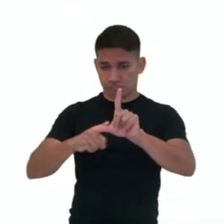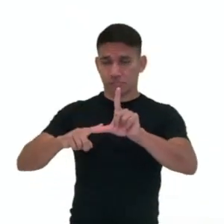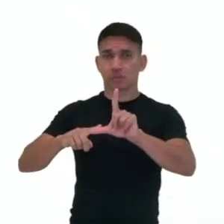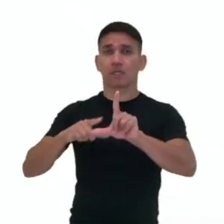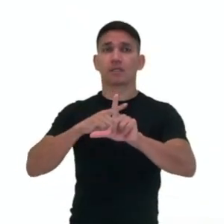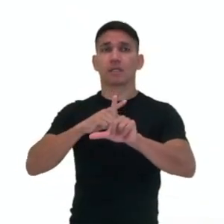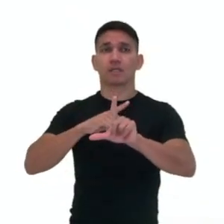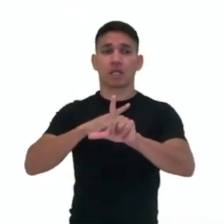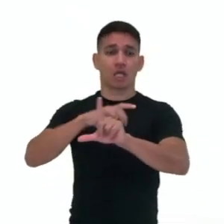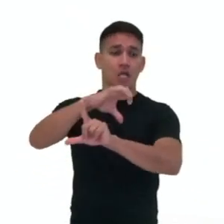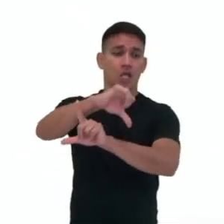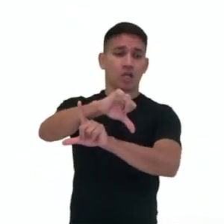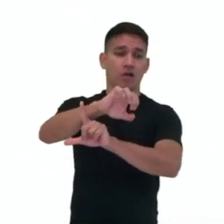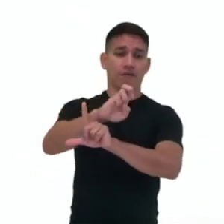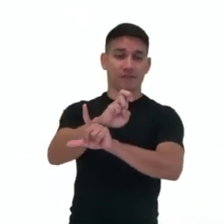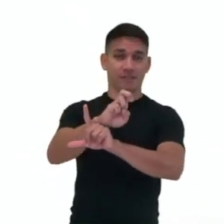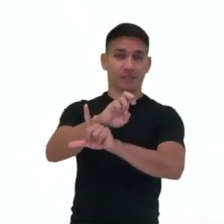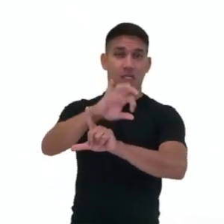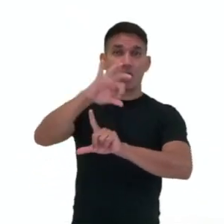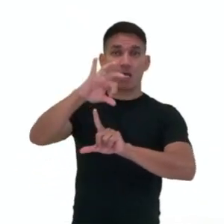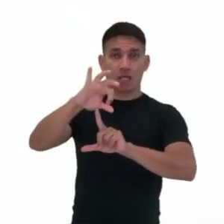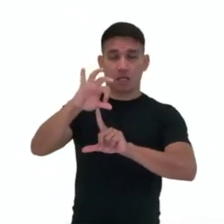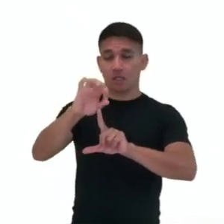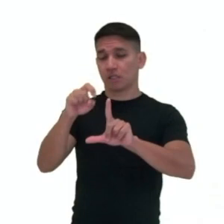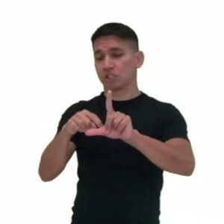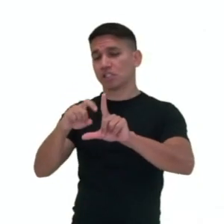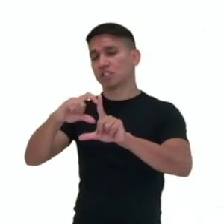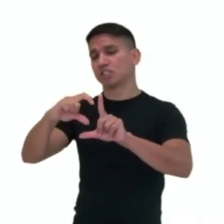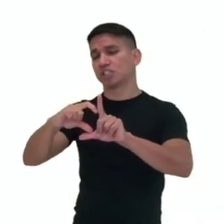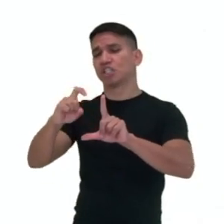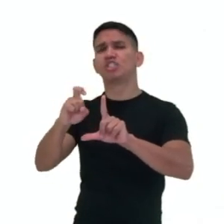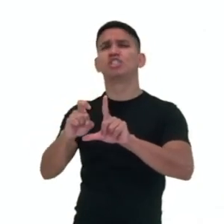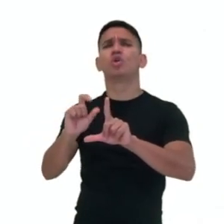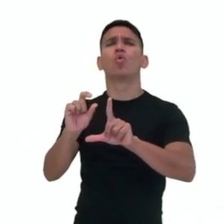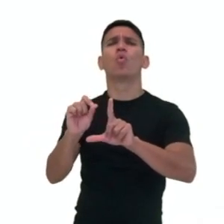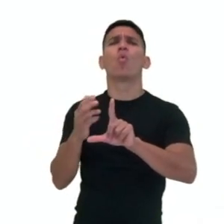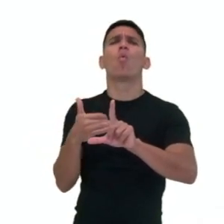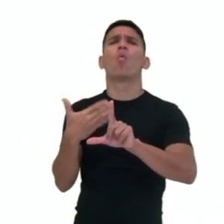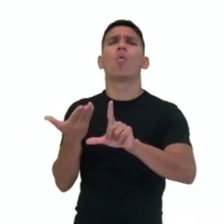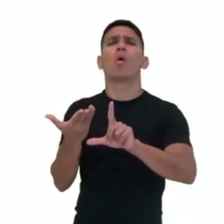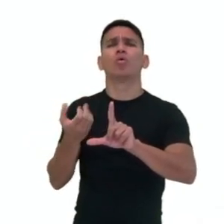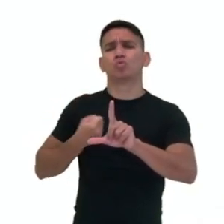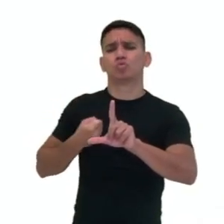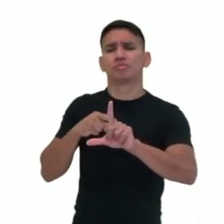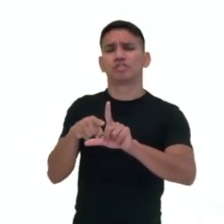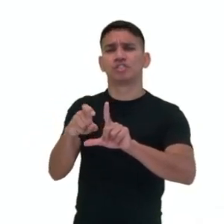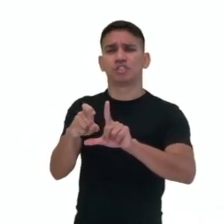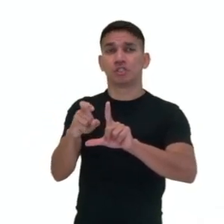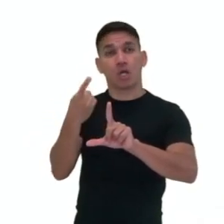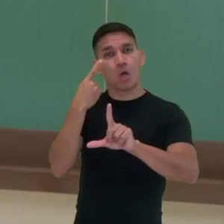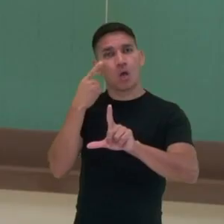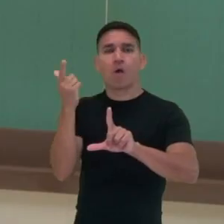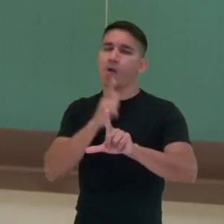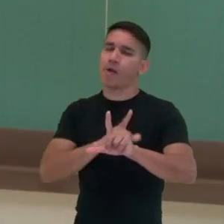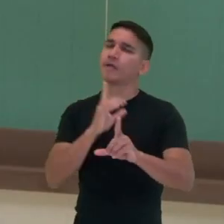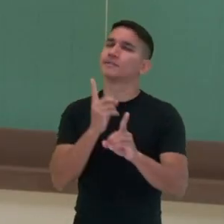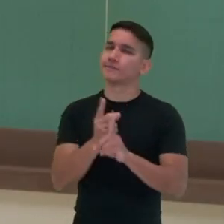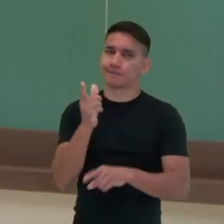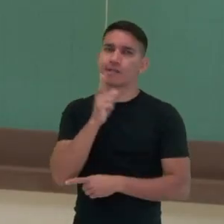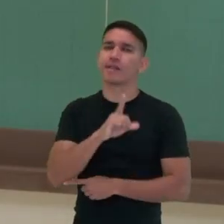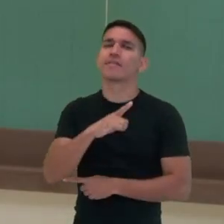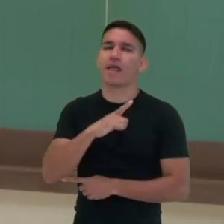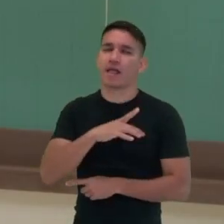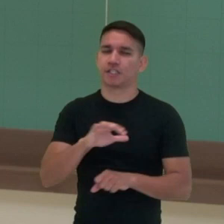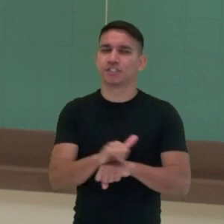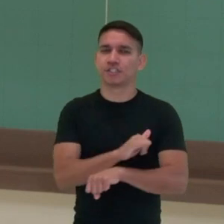aqui está indicando X. Então, como será que é o ângulo X? Né? Como que a gente pode identificar isso? Então, tem um jeitinho que a gente pode identificar